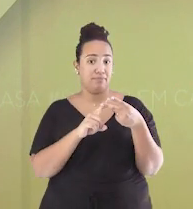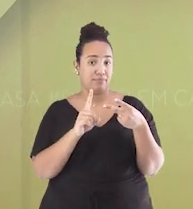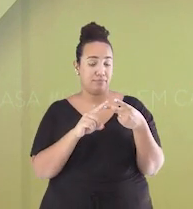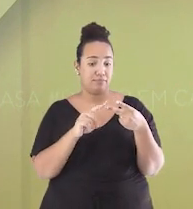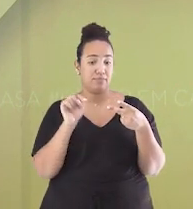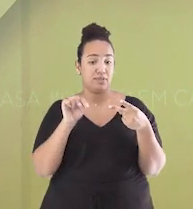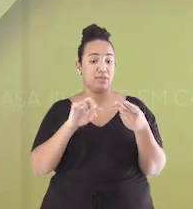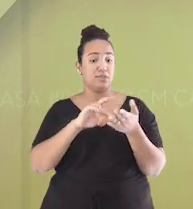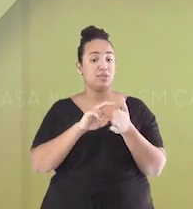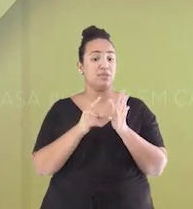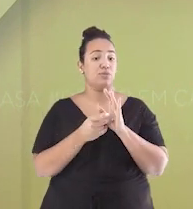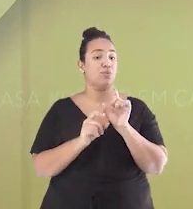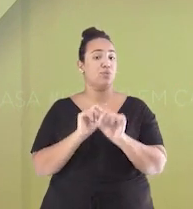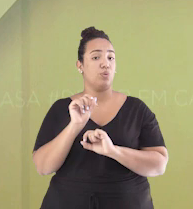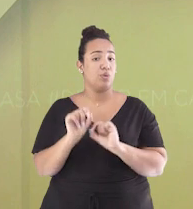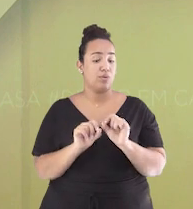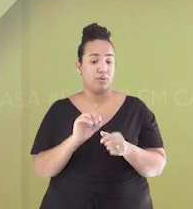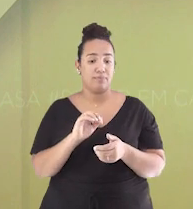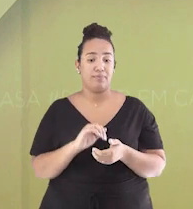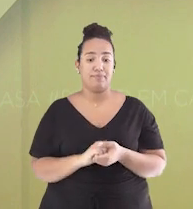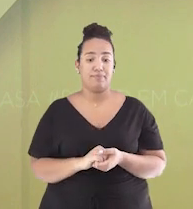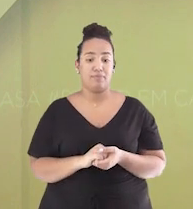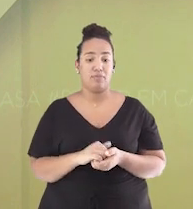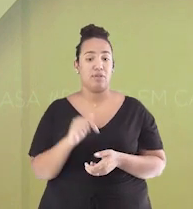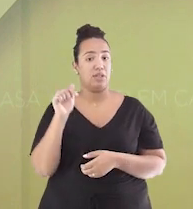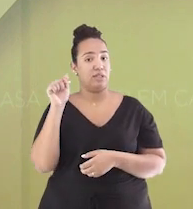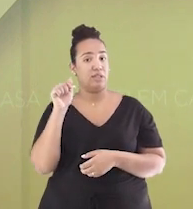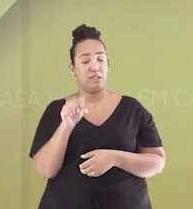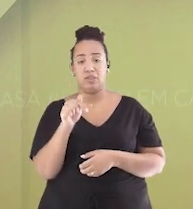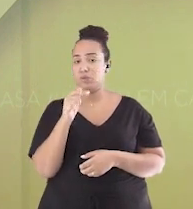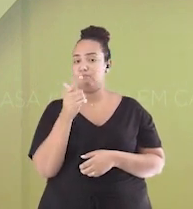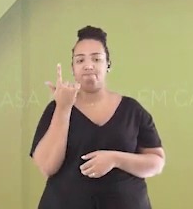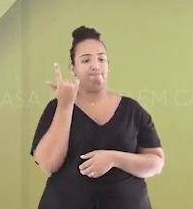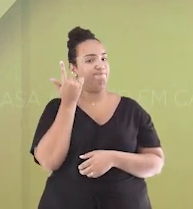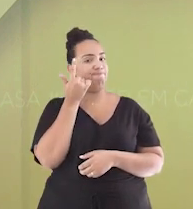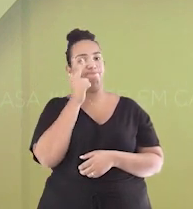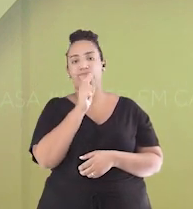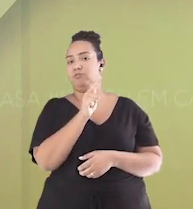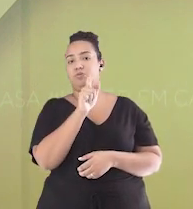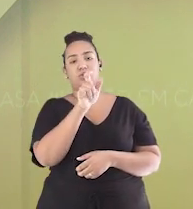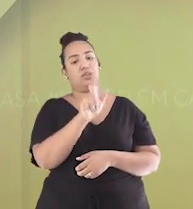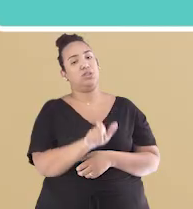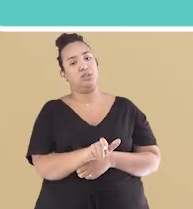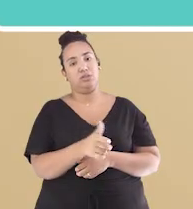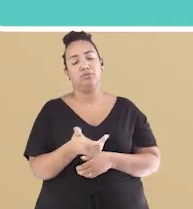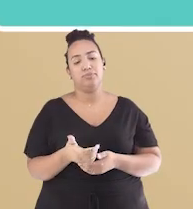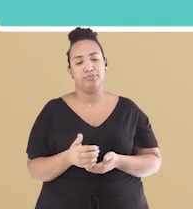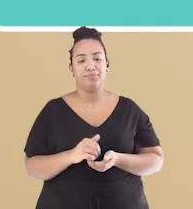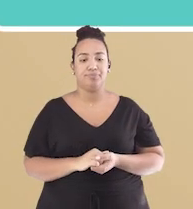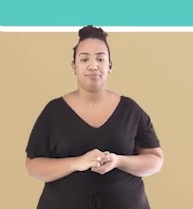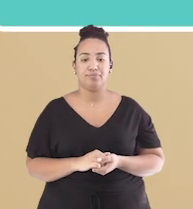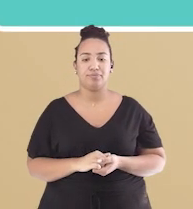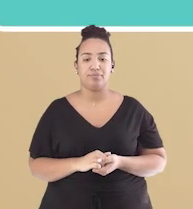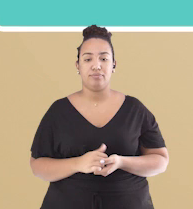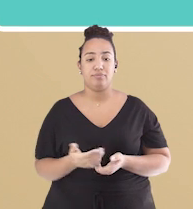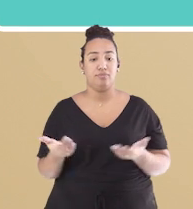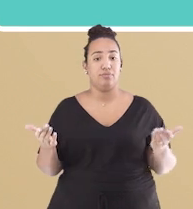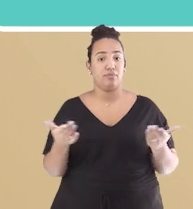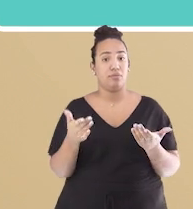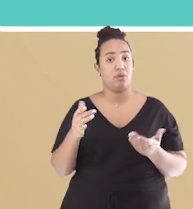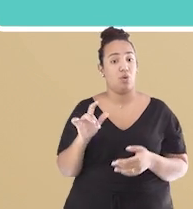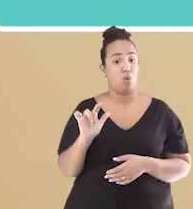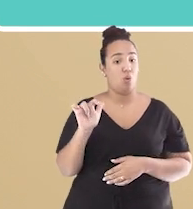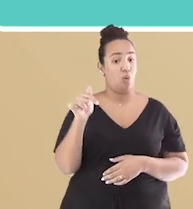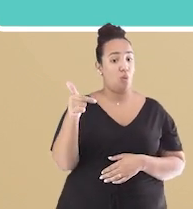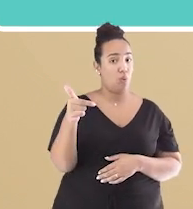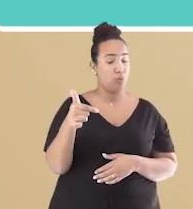cavalo magro quer dizer se dar mal com algo que não vale a pena. Vamos para outro